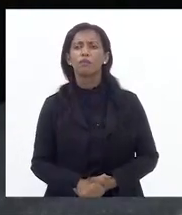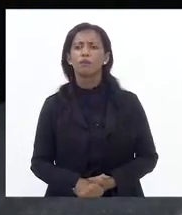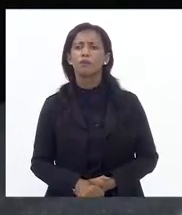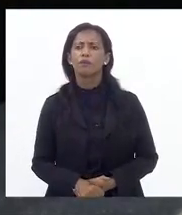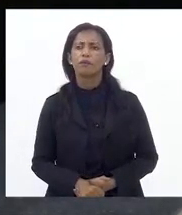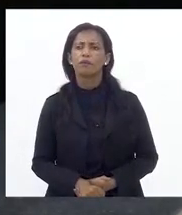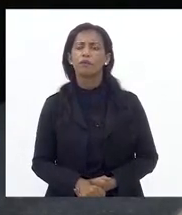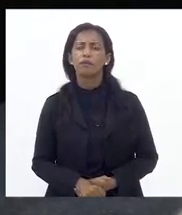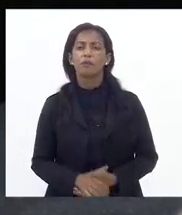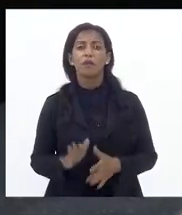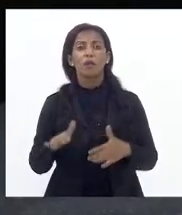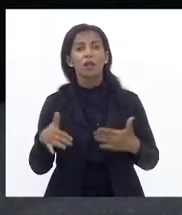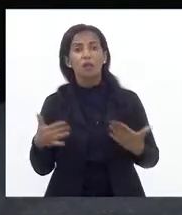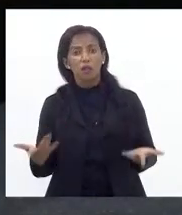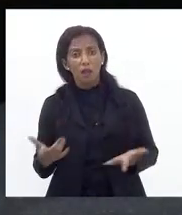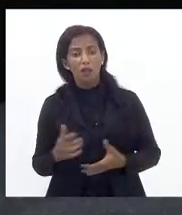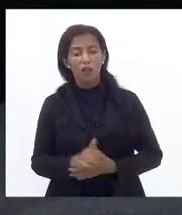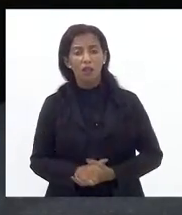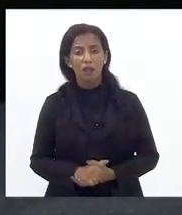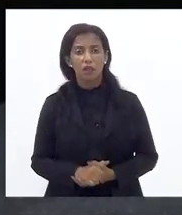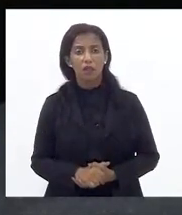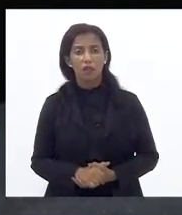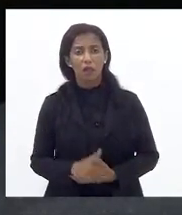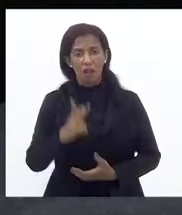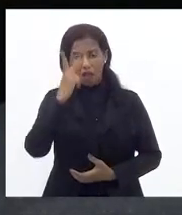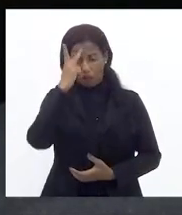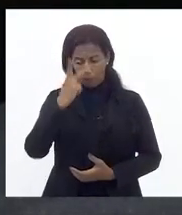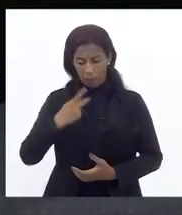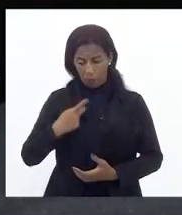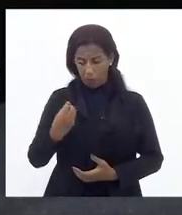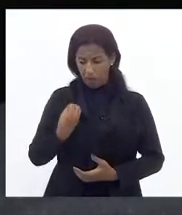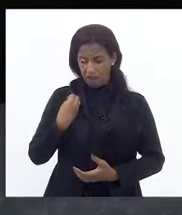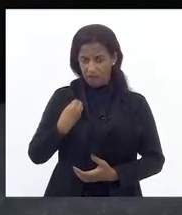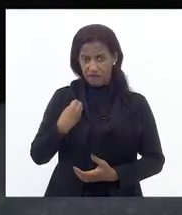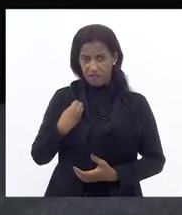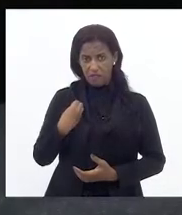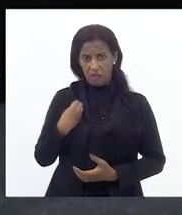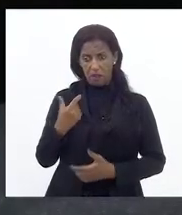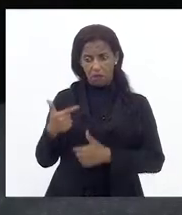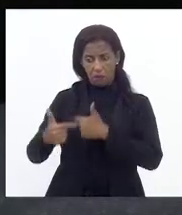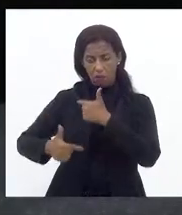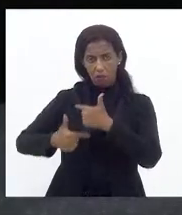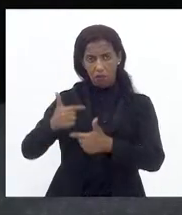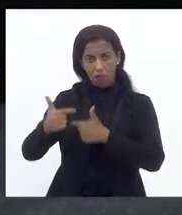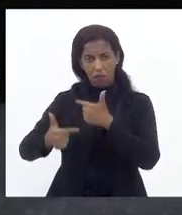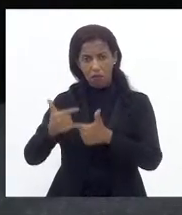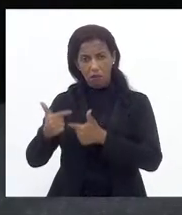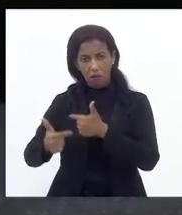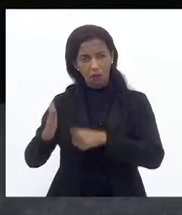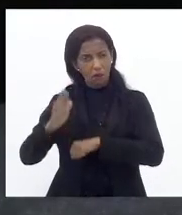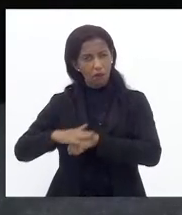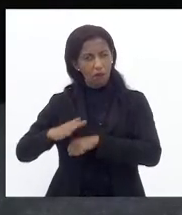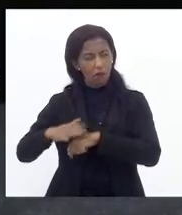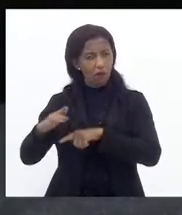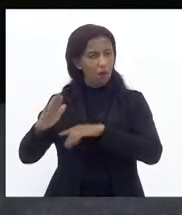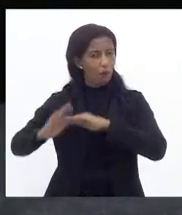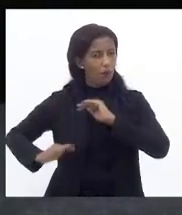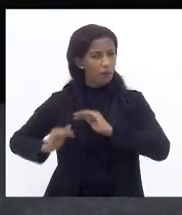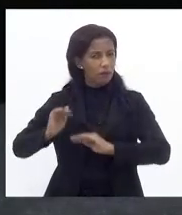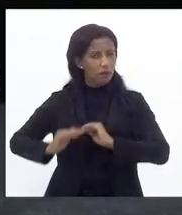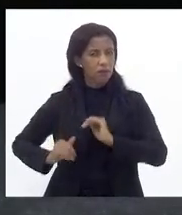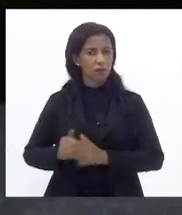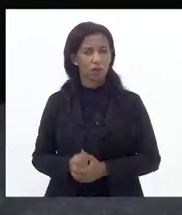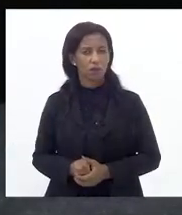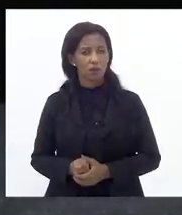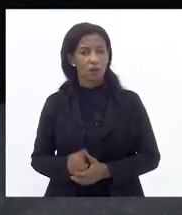presidente quem arriscará a própria vida no Exercício da sua função seu presidente